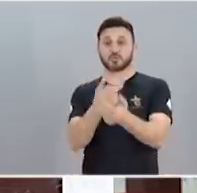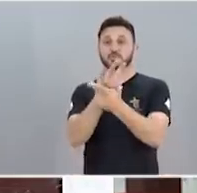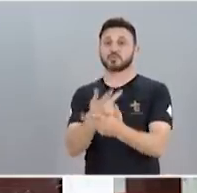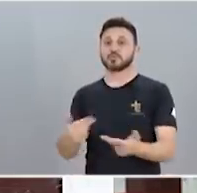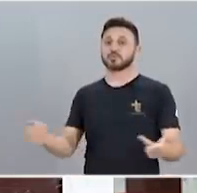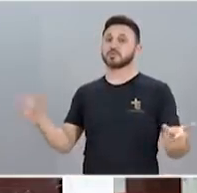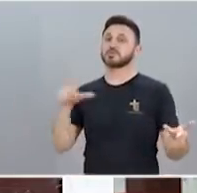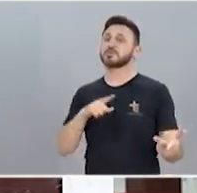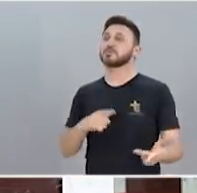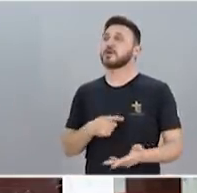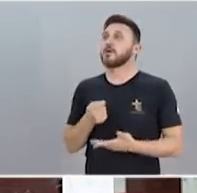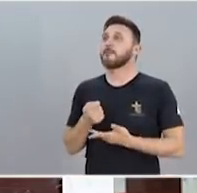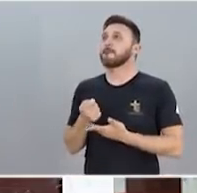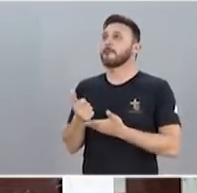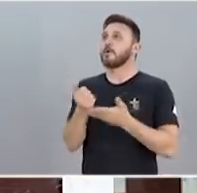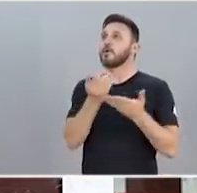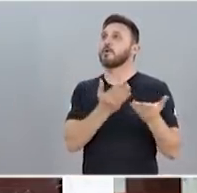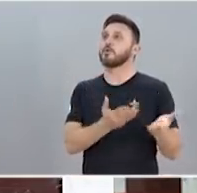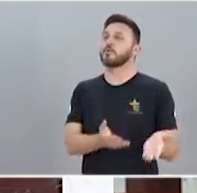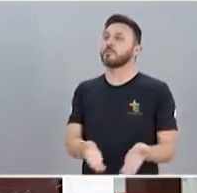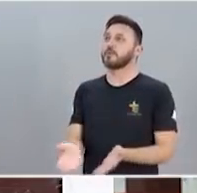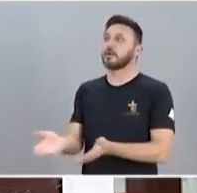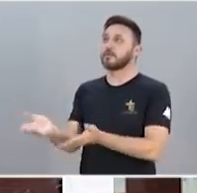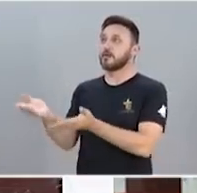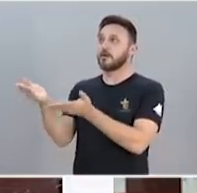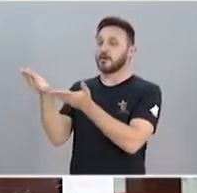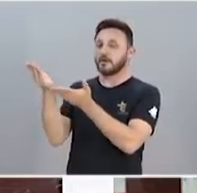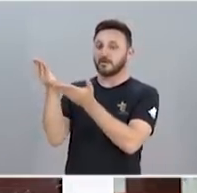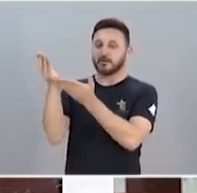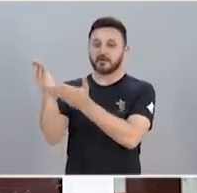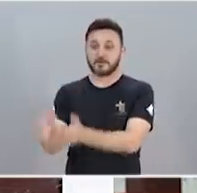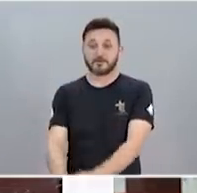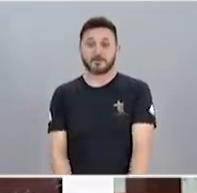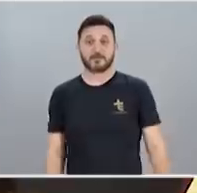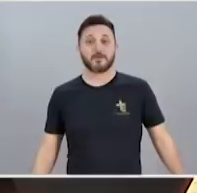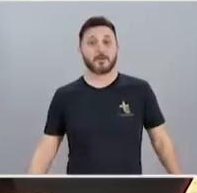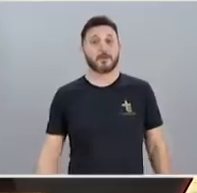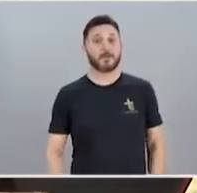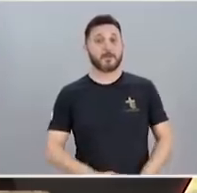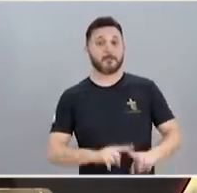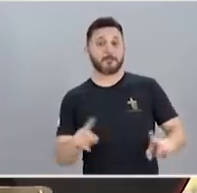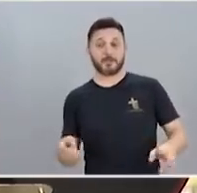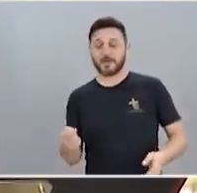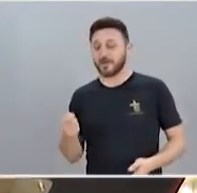Senhor, o que temos é tão pouco para dar,